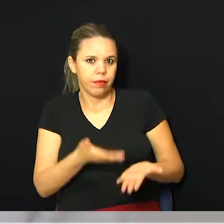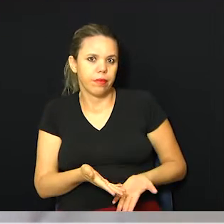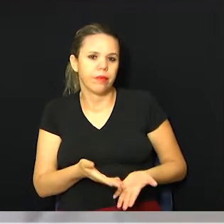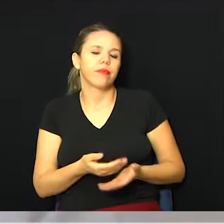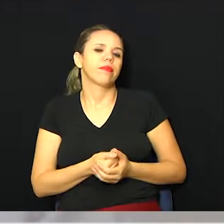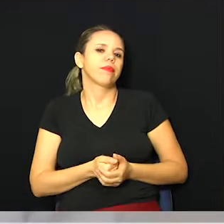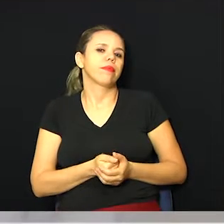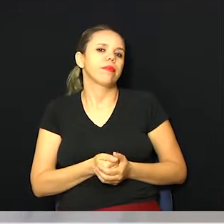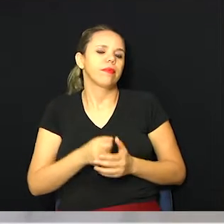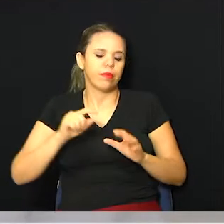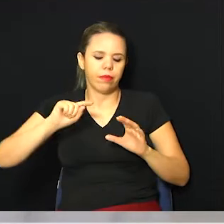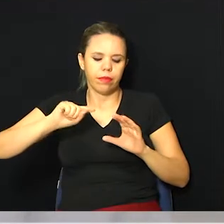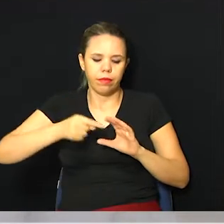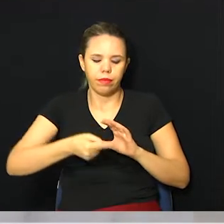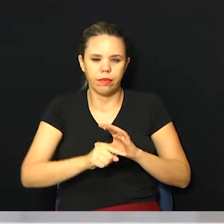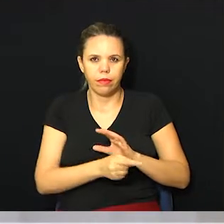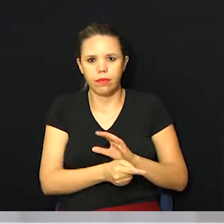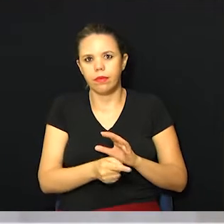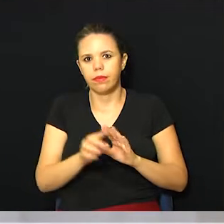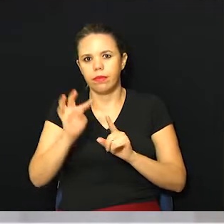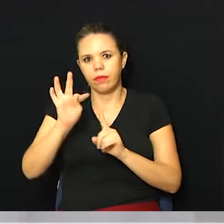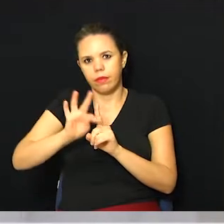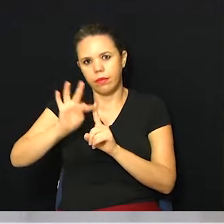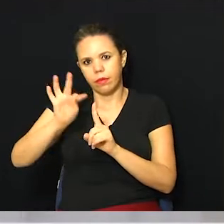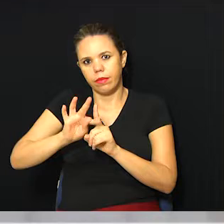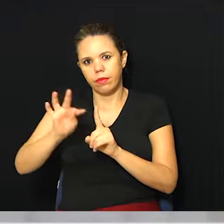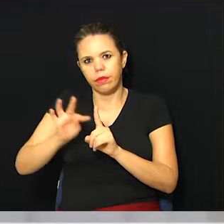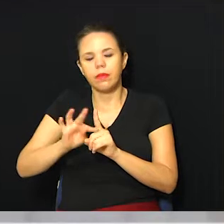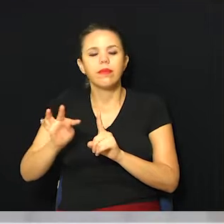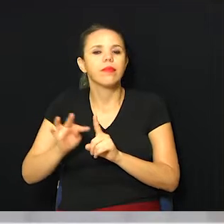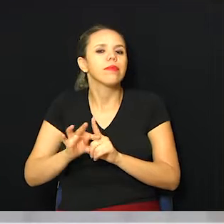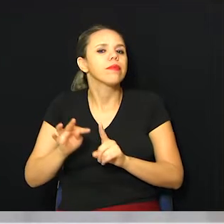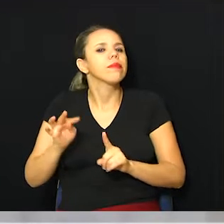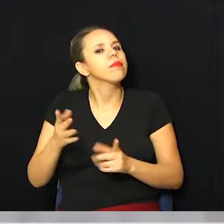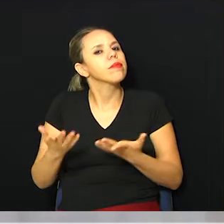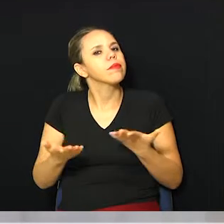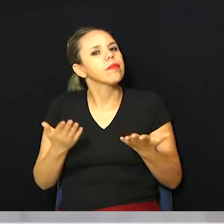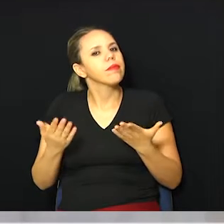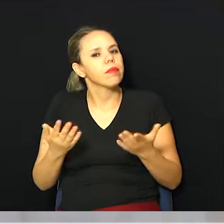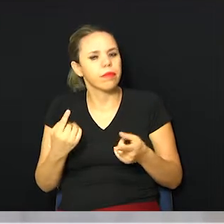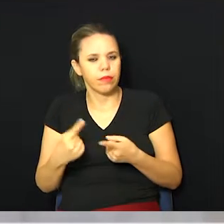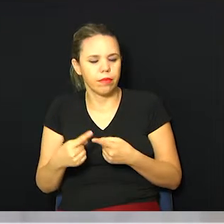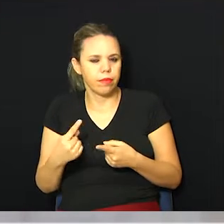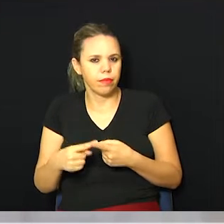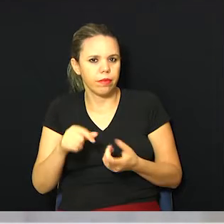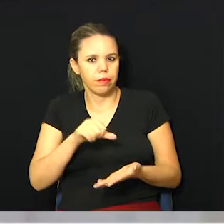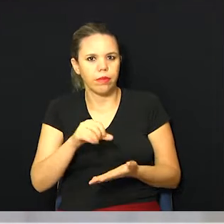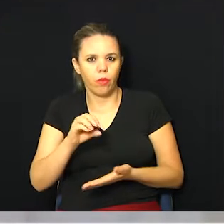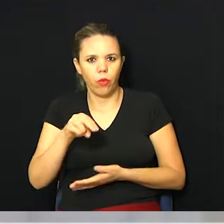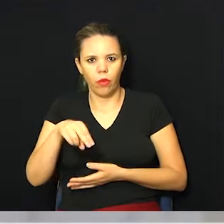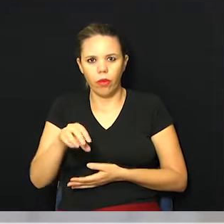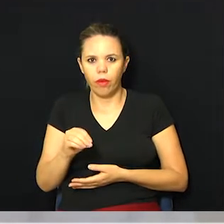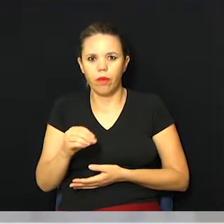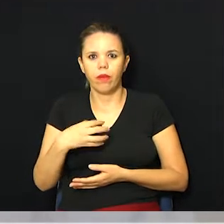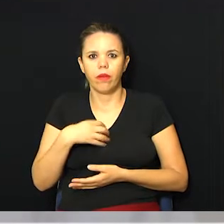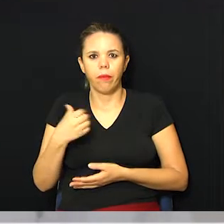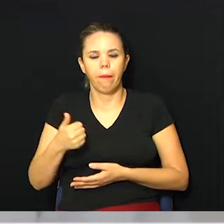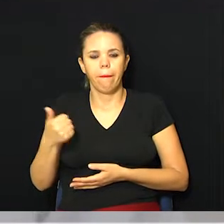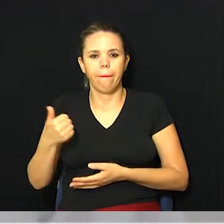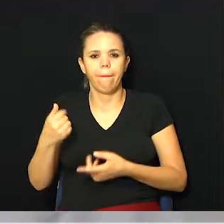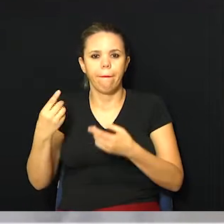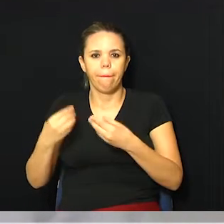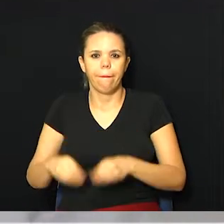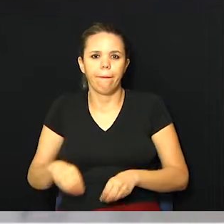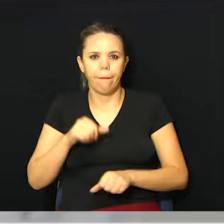a superfície, né, para a variação de temperatura na superfície, porque é essa região do oceano que sente primeiro os impactos